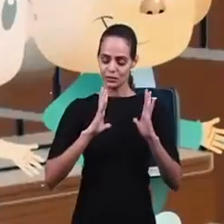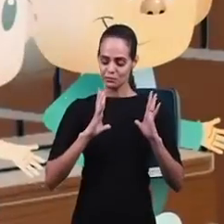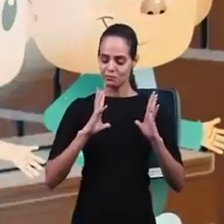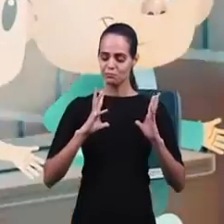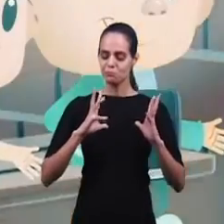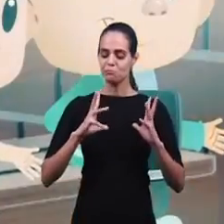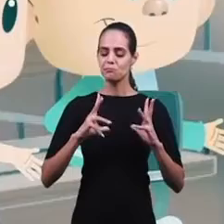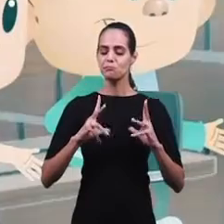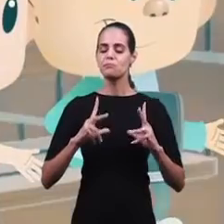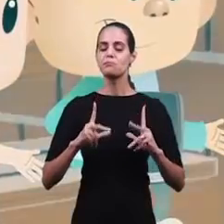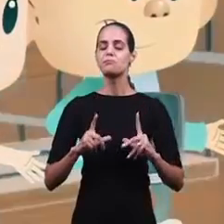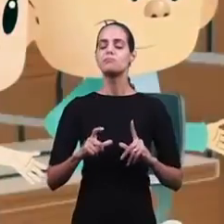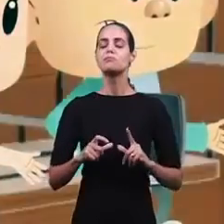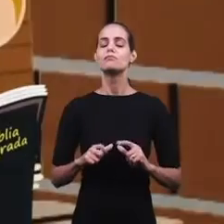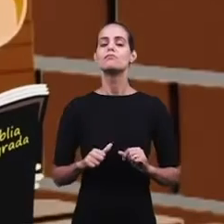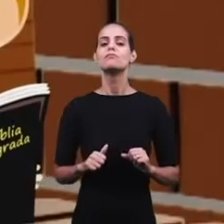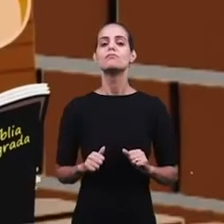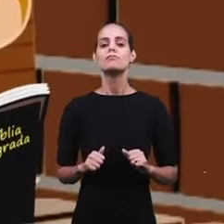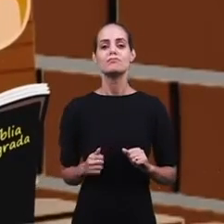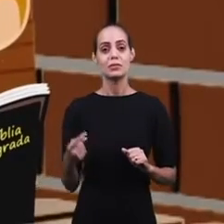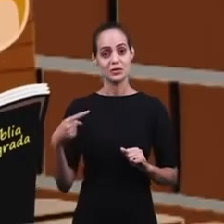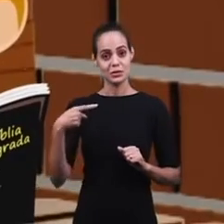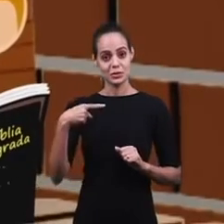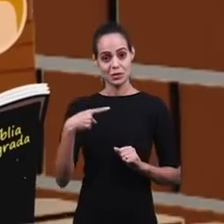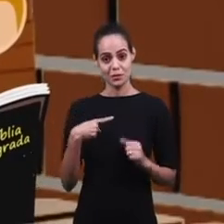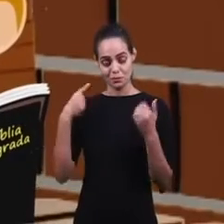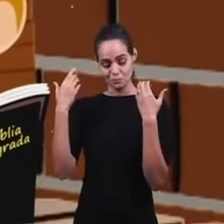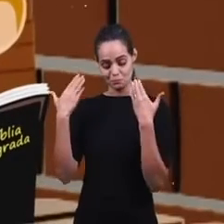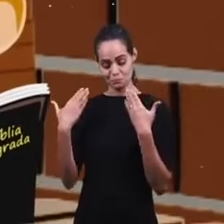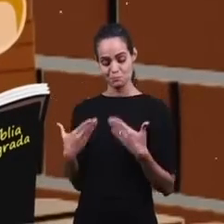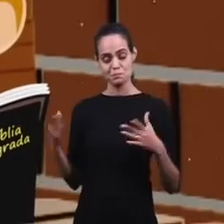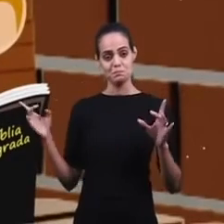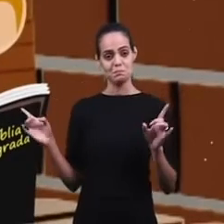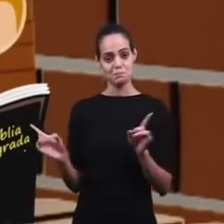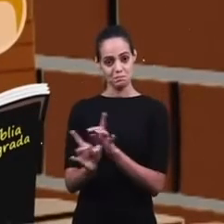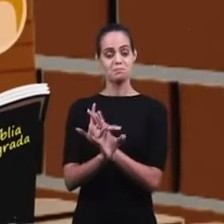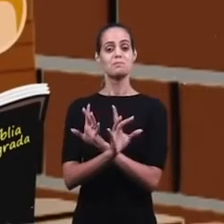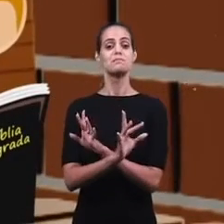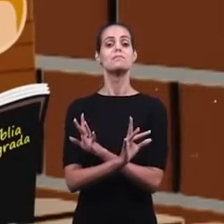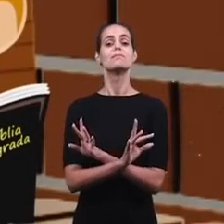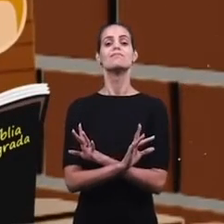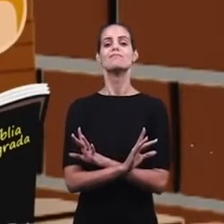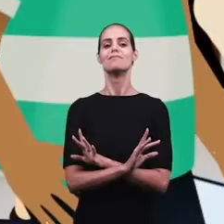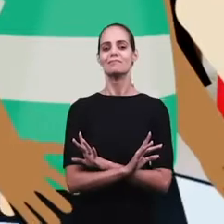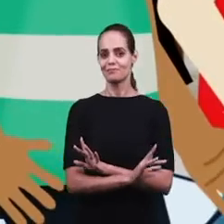Senhor vai me purificar, e pronto